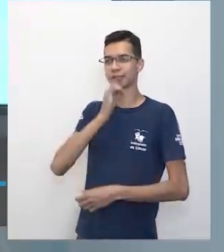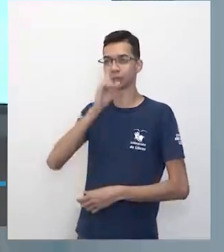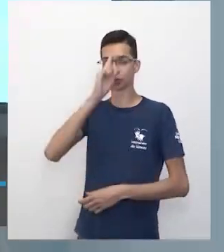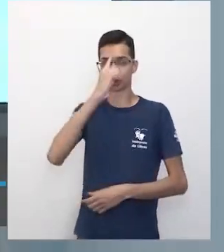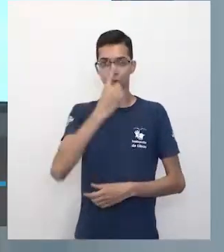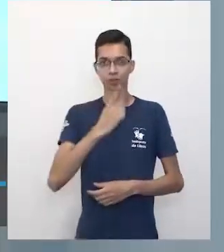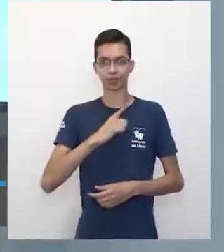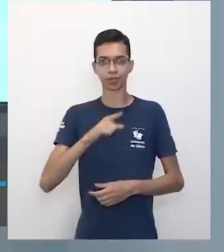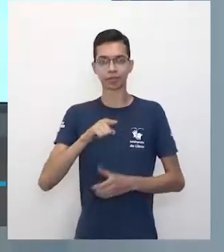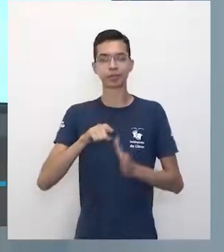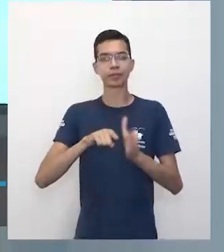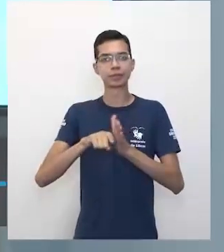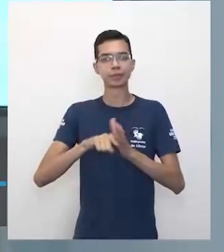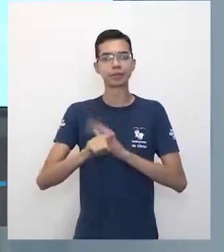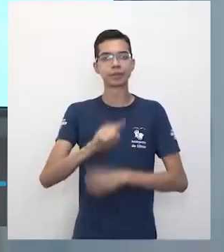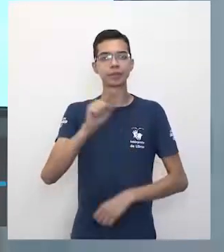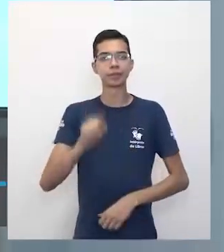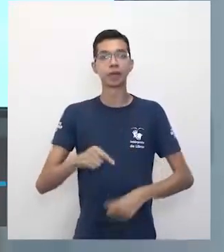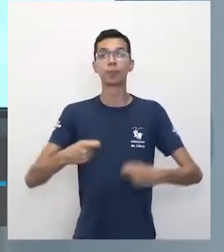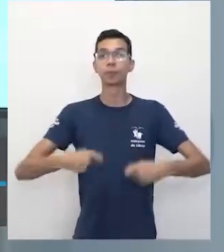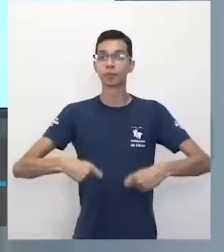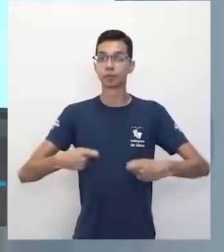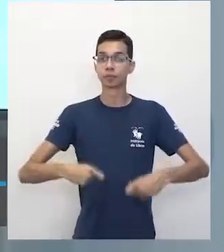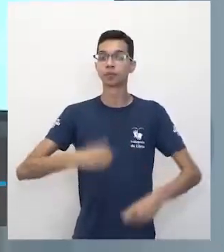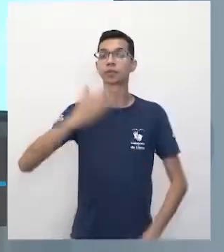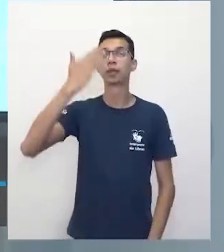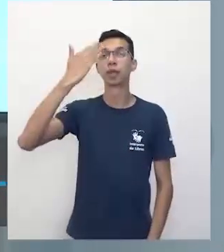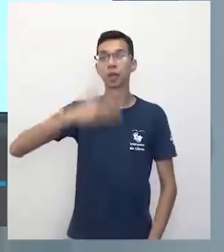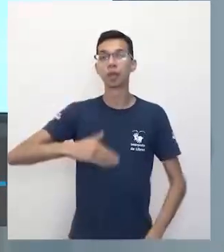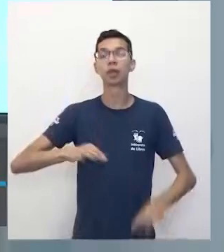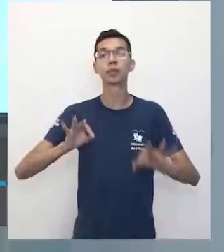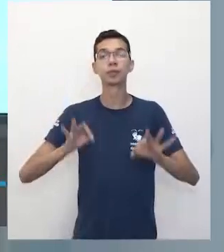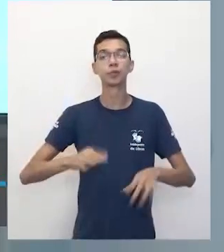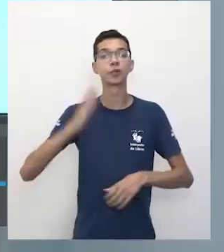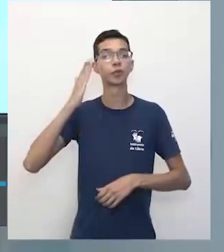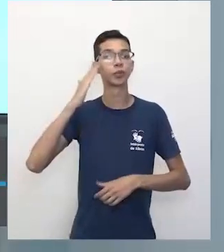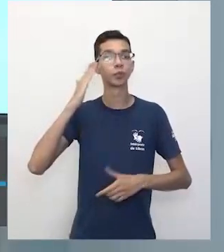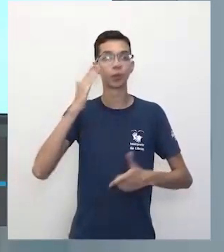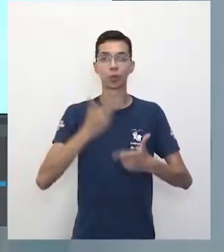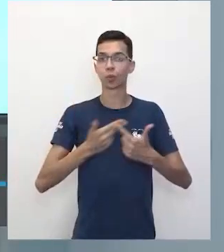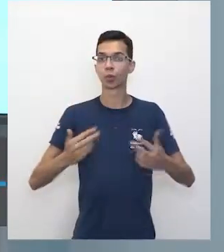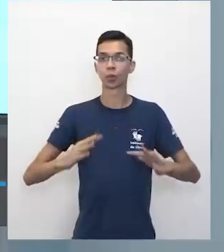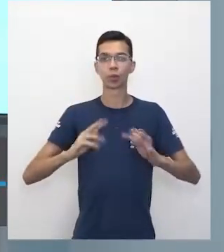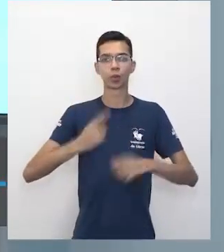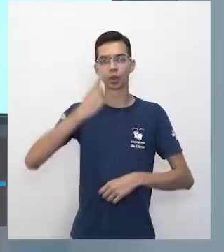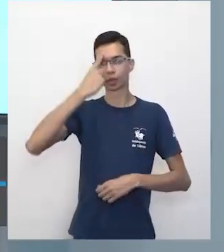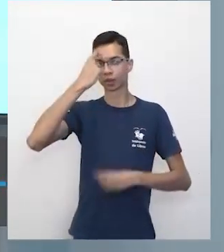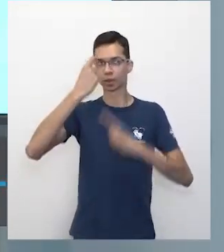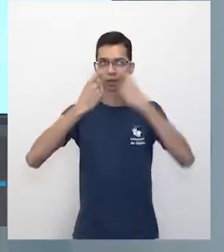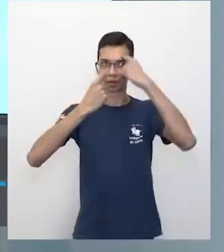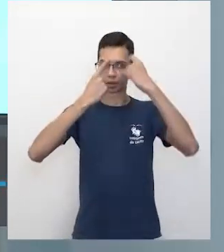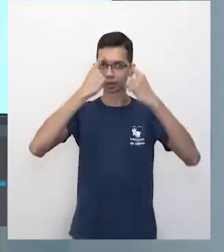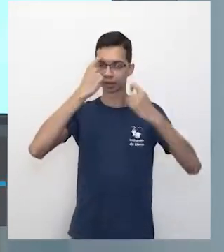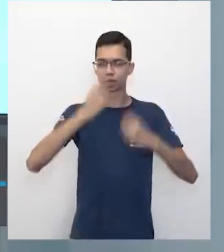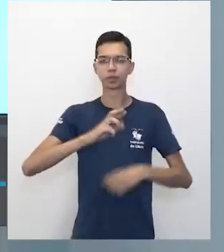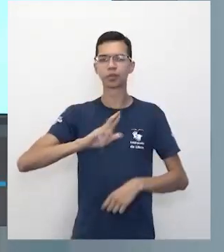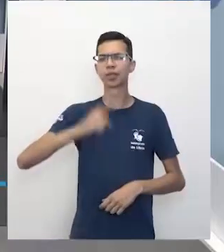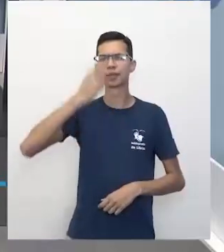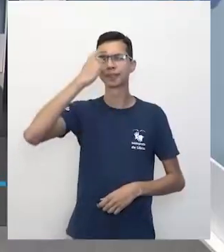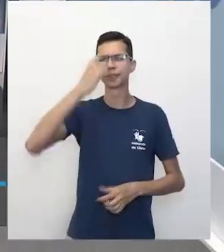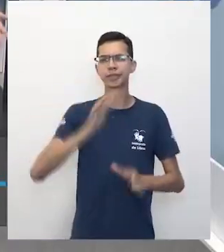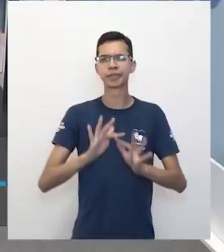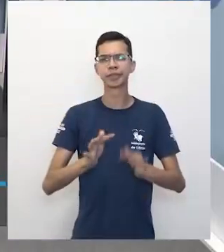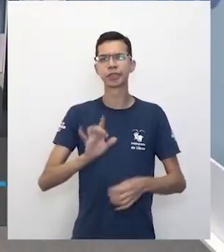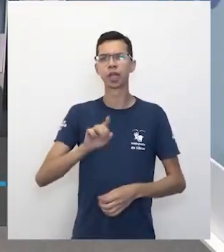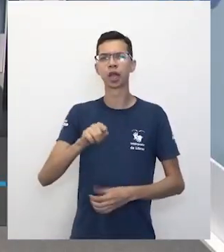esse questionamento, ele tem que vir embasado, assim como a gente vai embasando as nossas ideias. Não é só simplesmente falar. Está